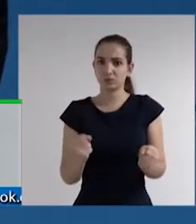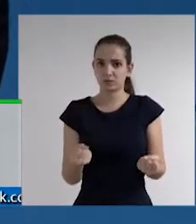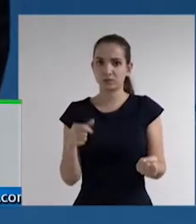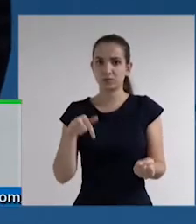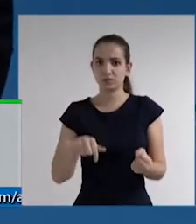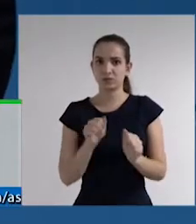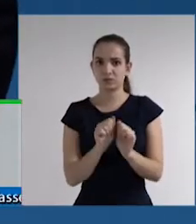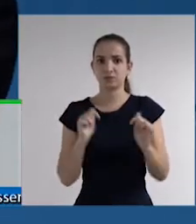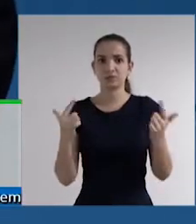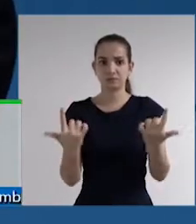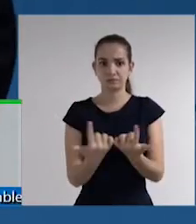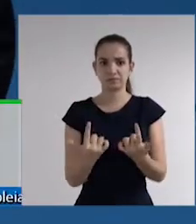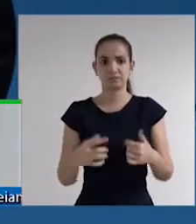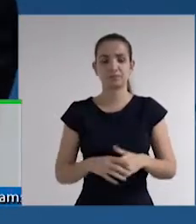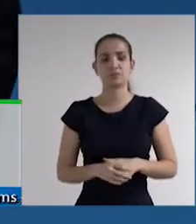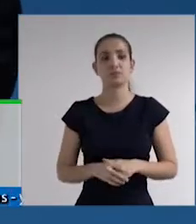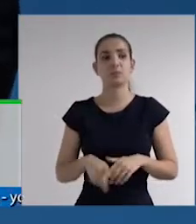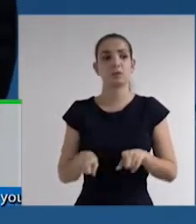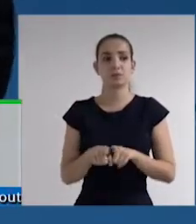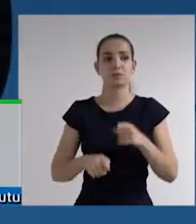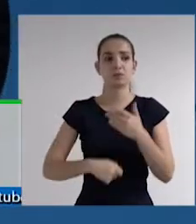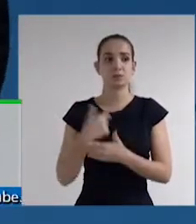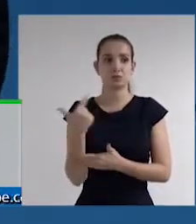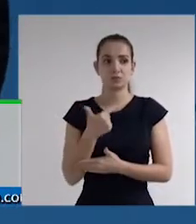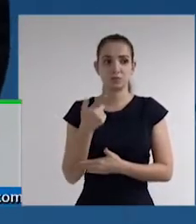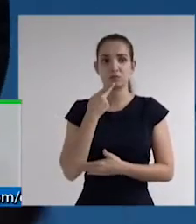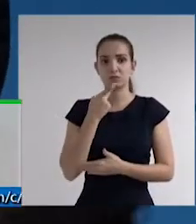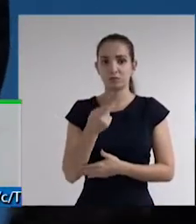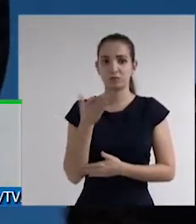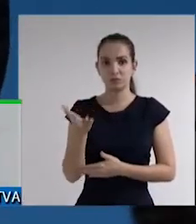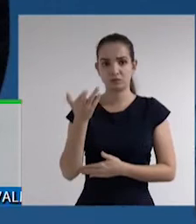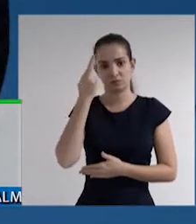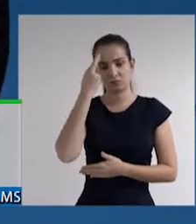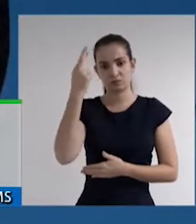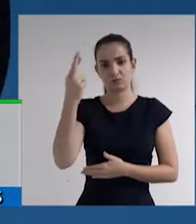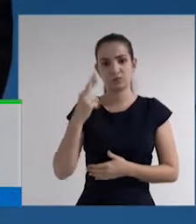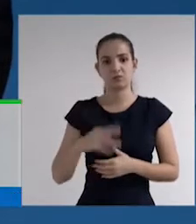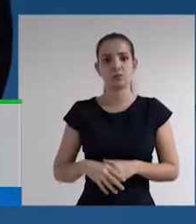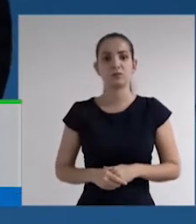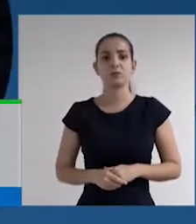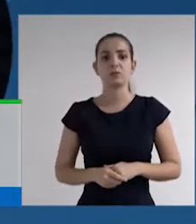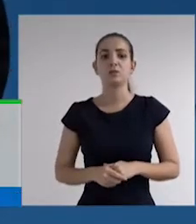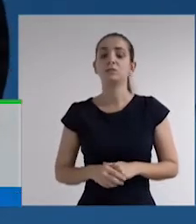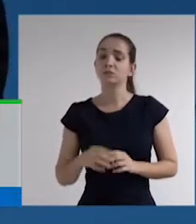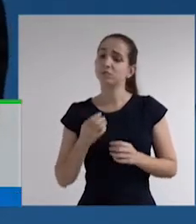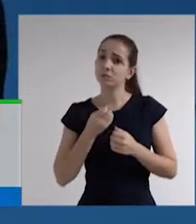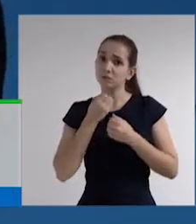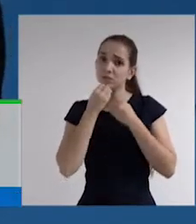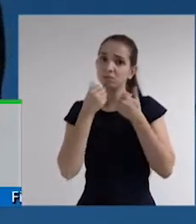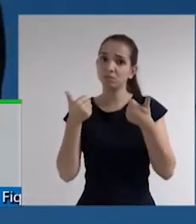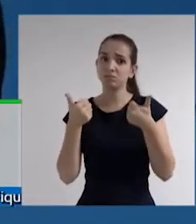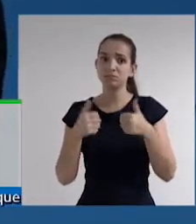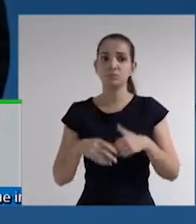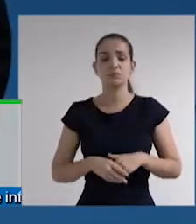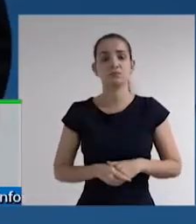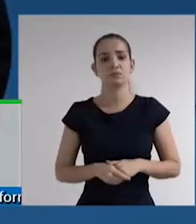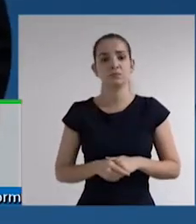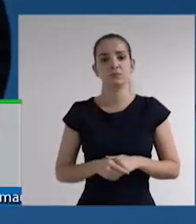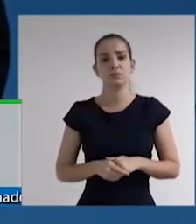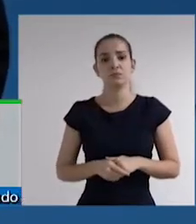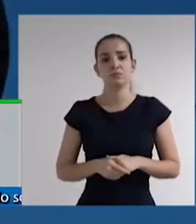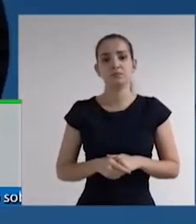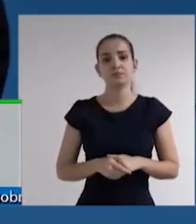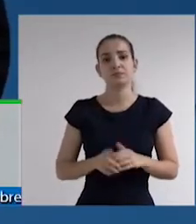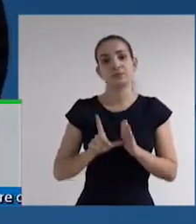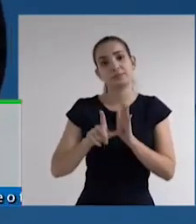casa. E segundo, dizer para Vossa Excelência que, ainda bem, antes tarde